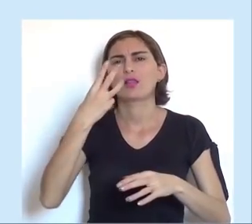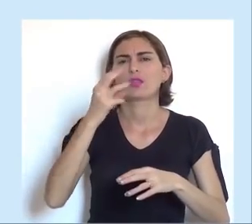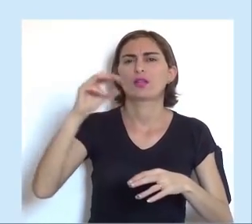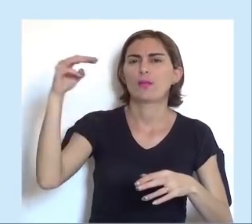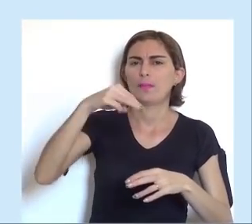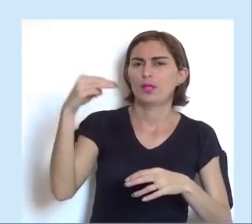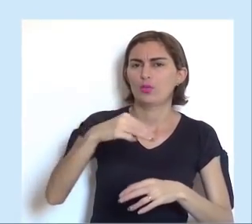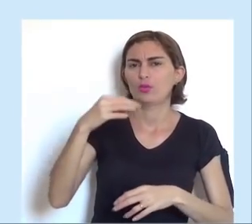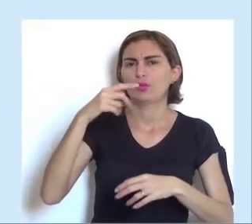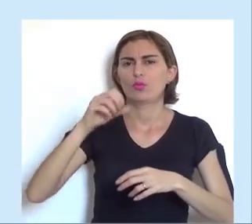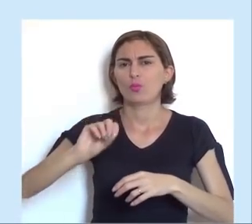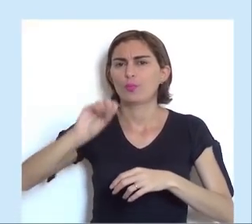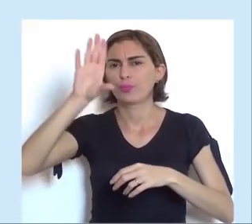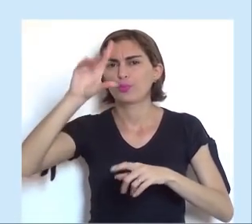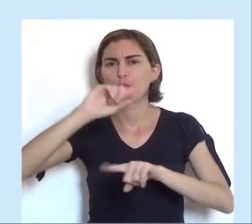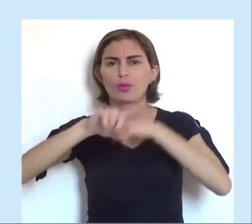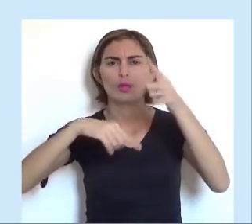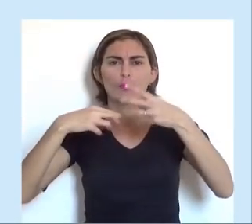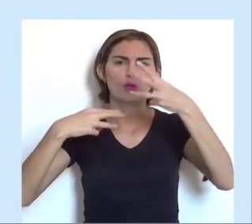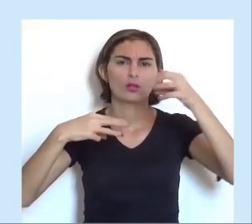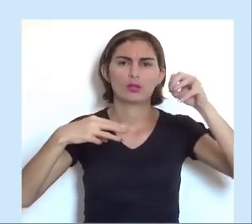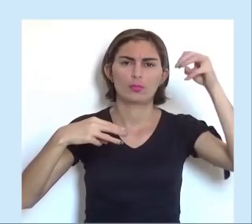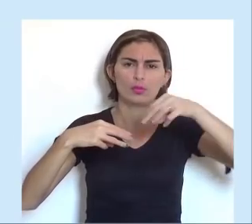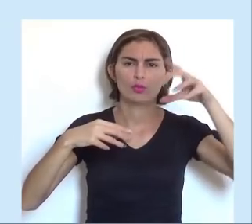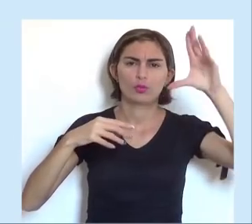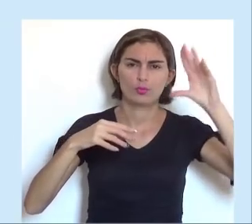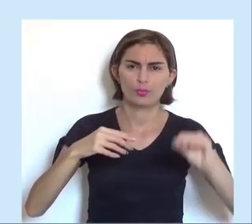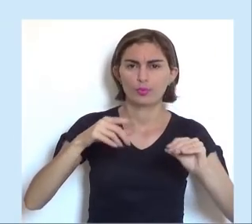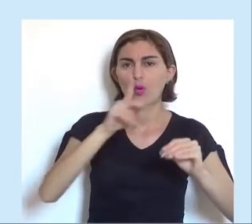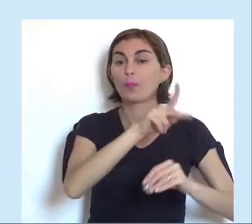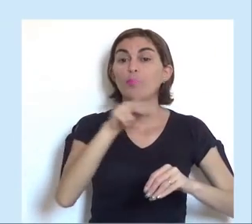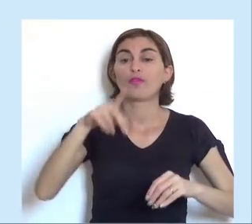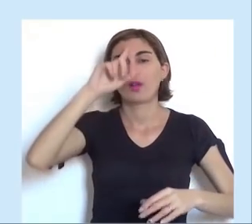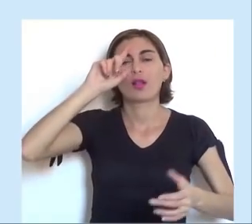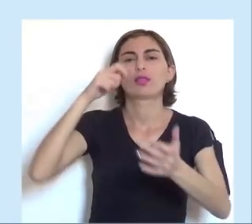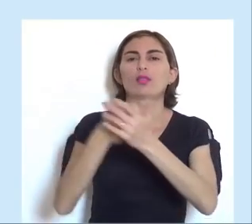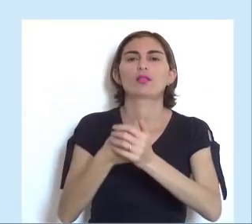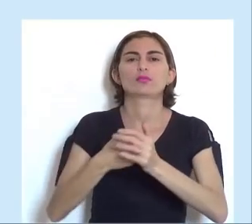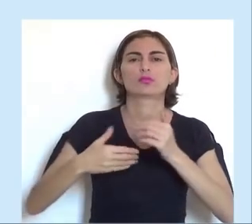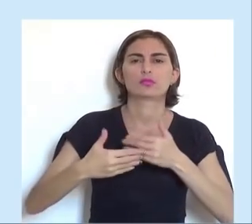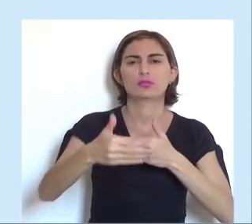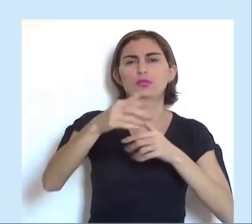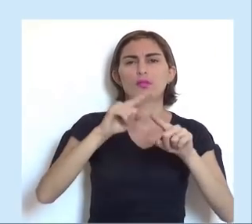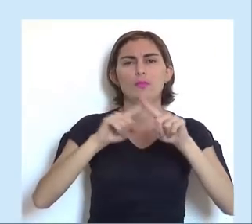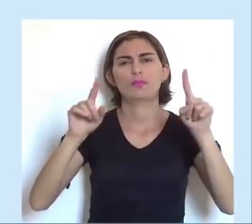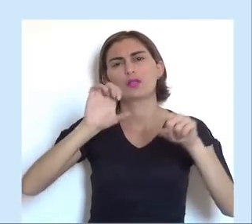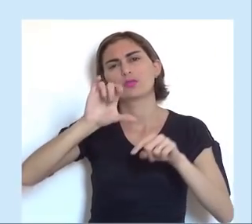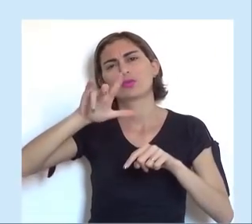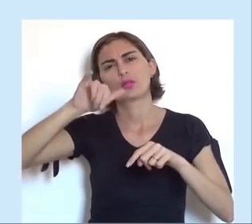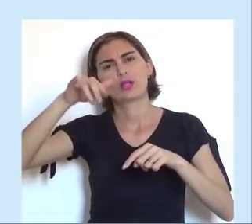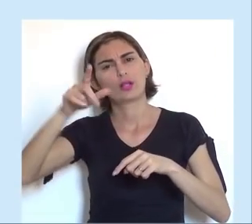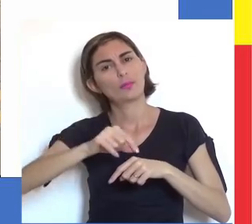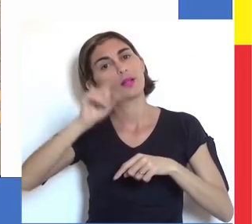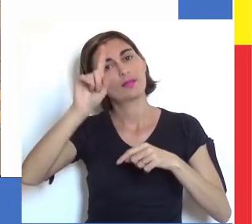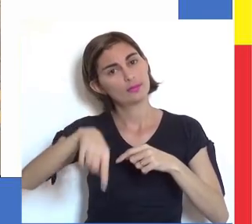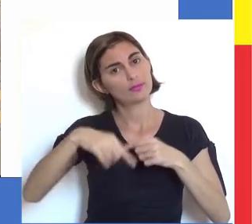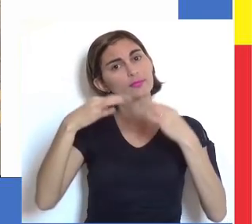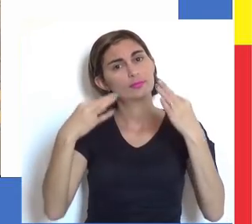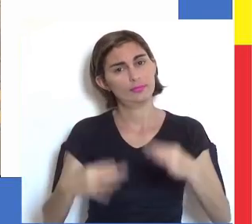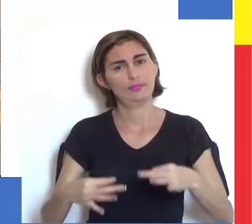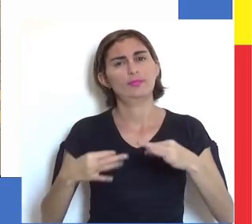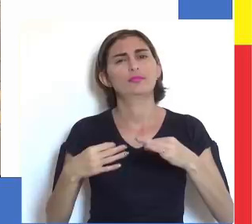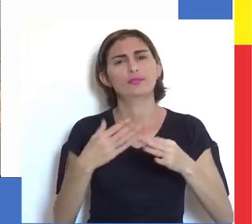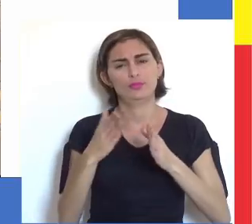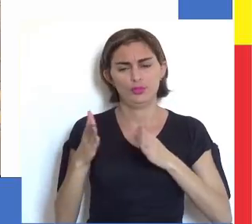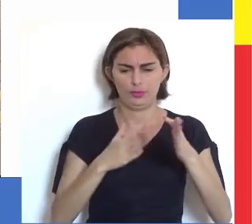hora ligado, a próxima meia hora desligado, enfim, o seu professor é que vai definir o desfecho. Mas o clímax é exatamente isso aí,